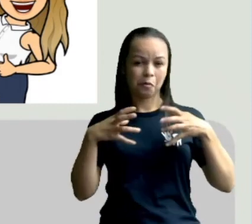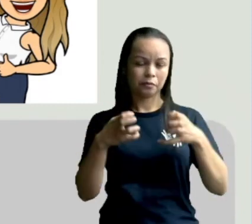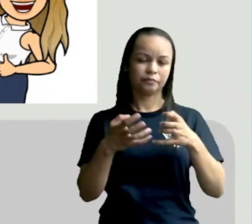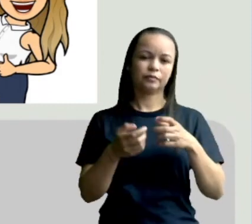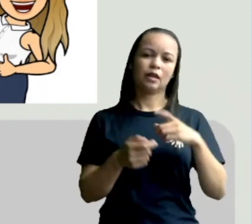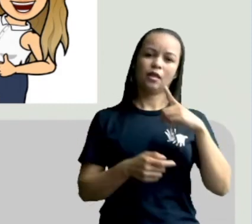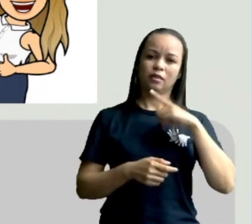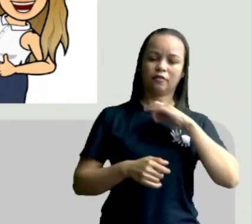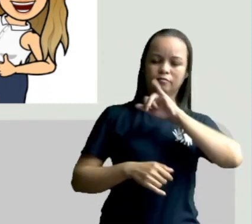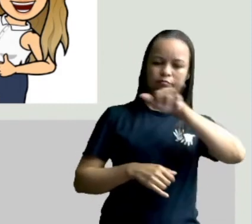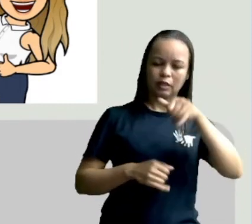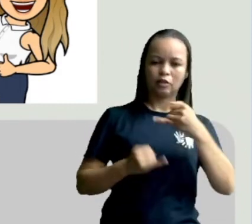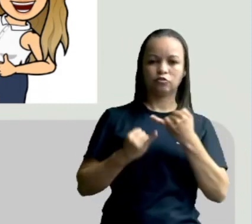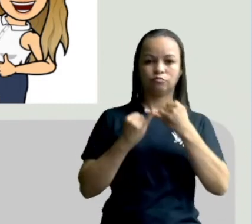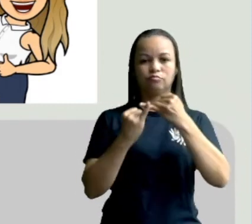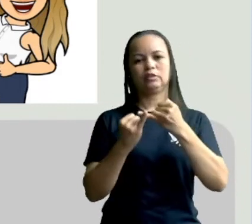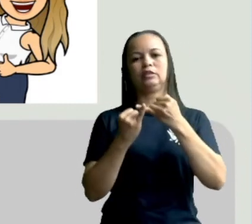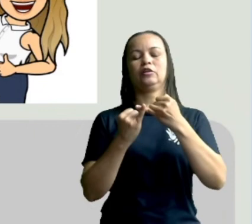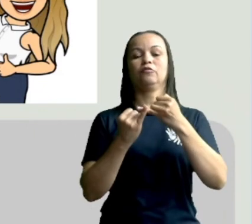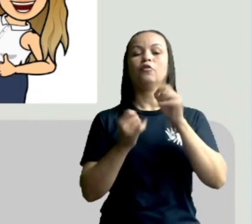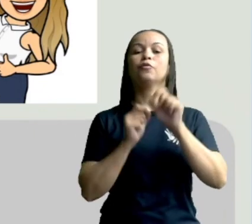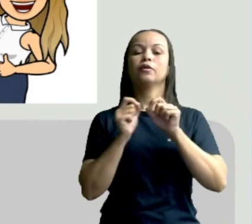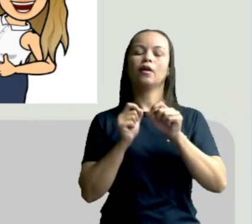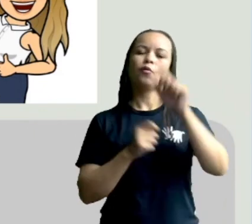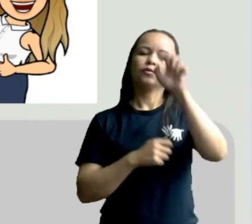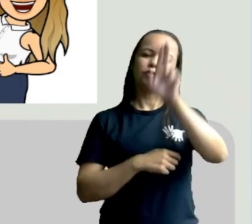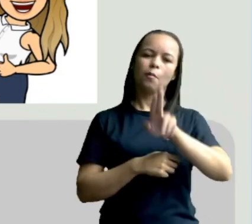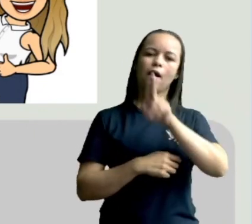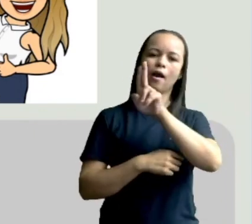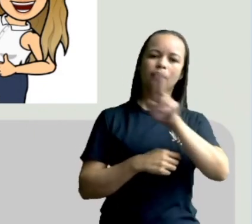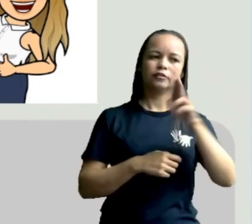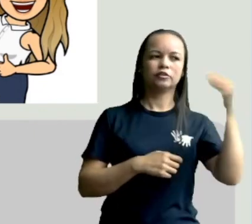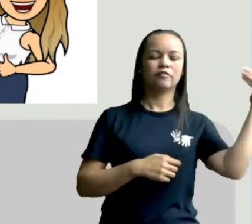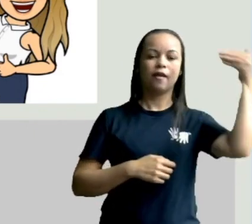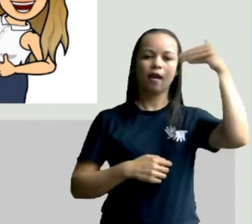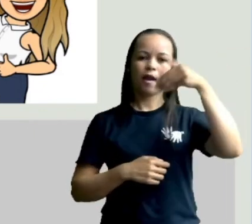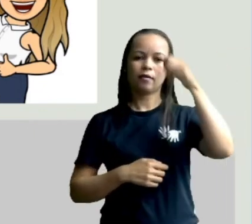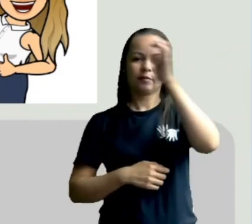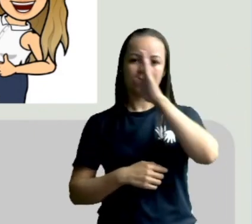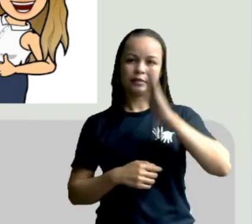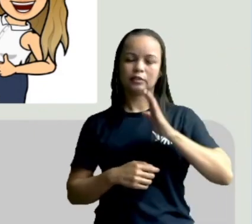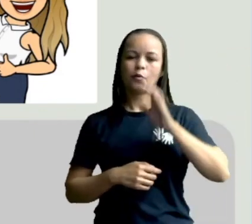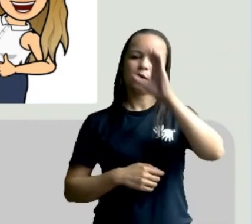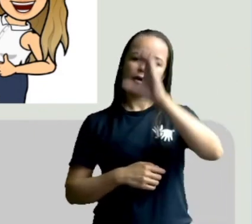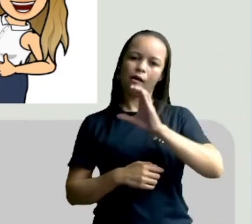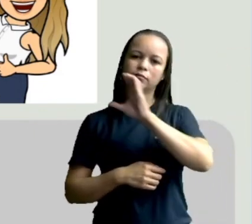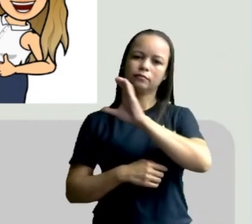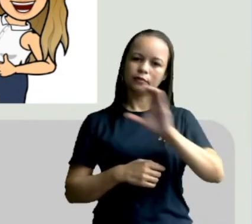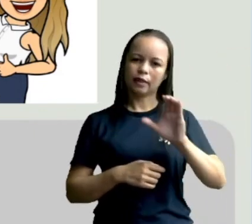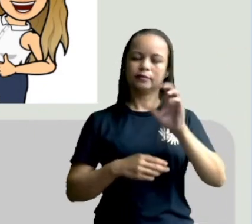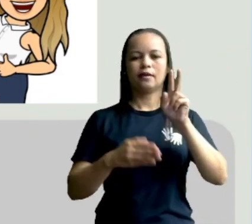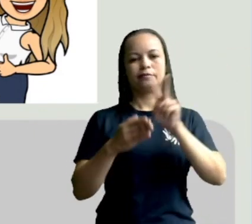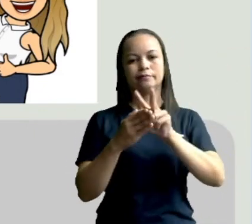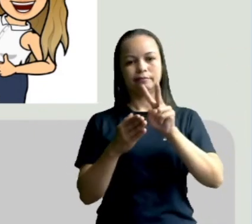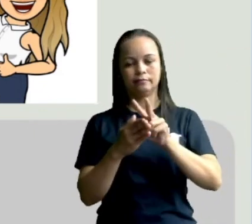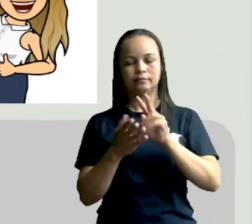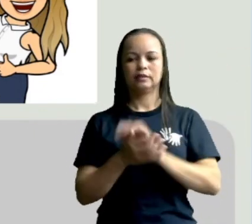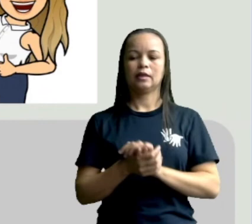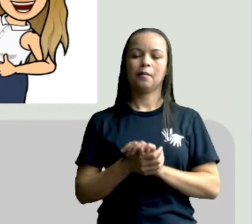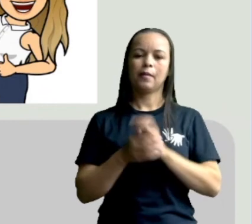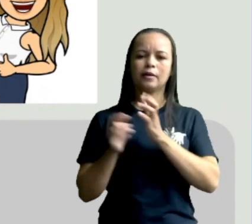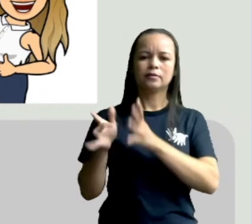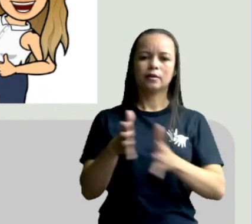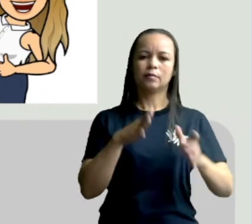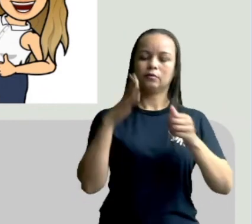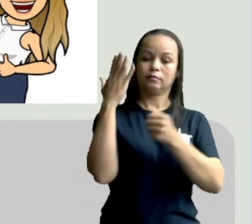os jesuítas, que foram os padres que vieram aqui para o Brasil para catequizar os índios. Passamos pelo ciclo do